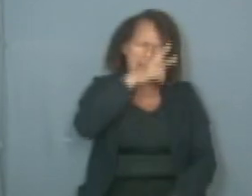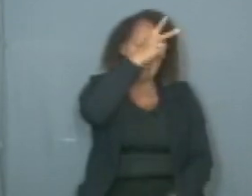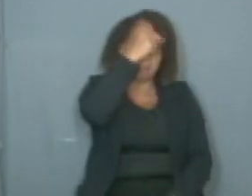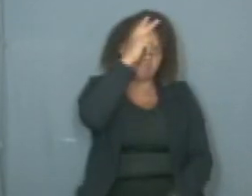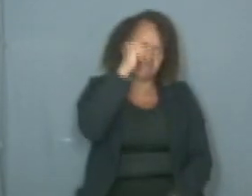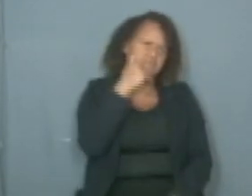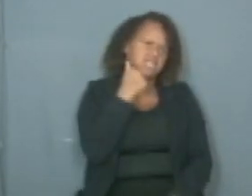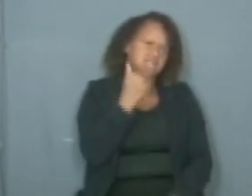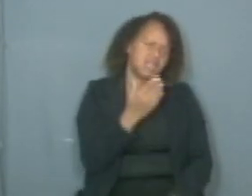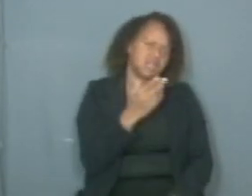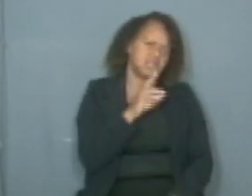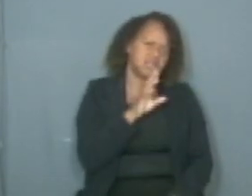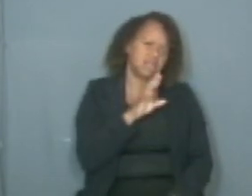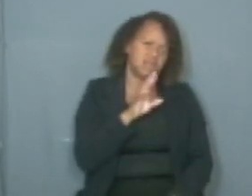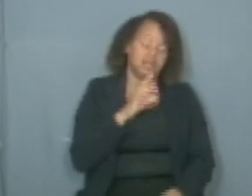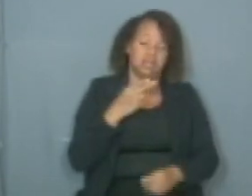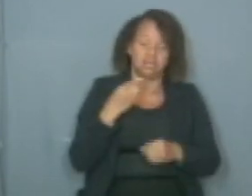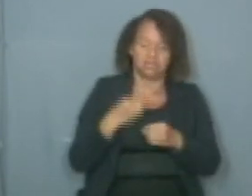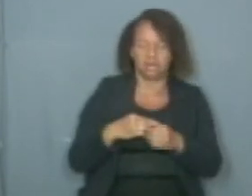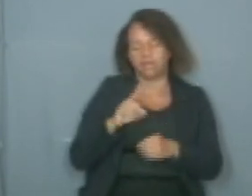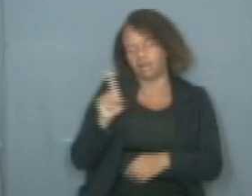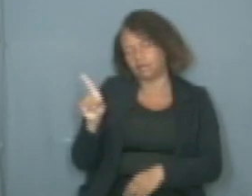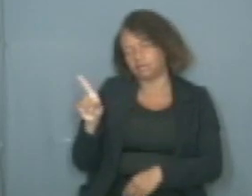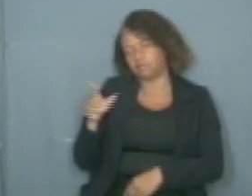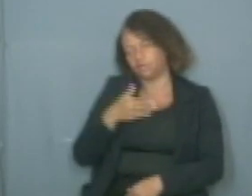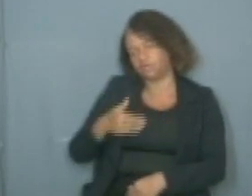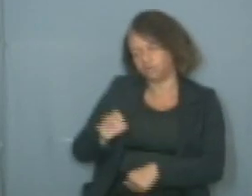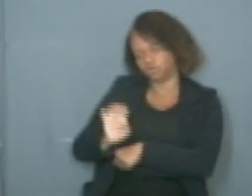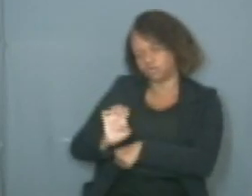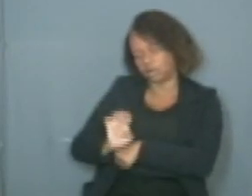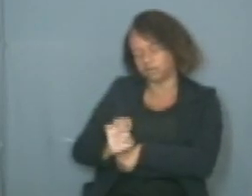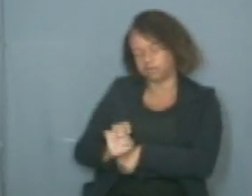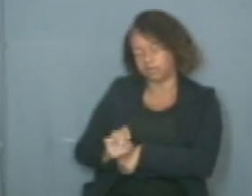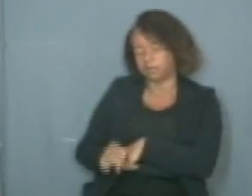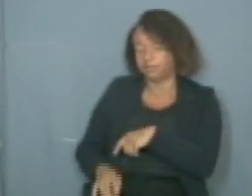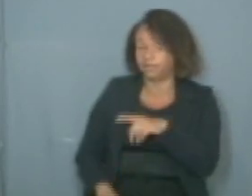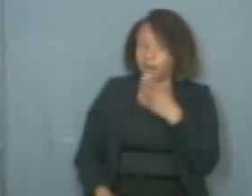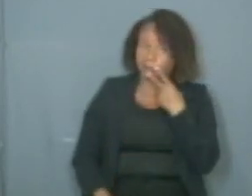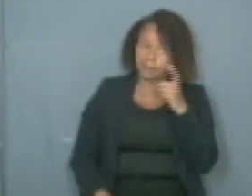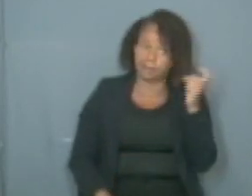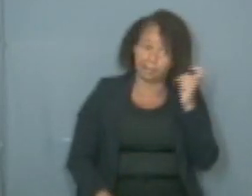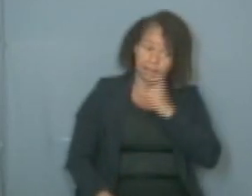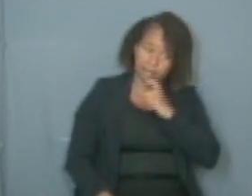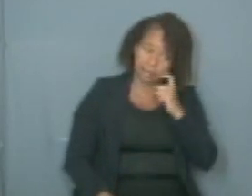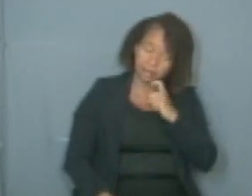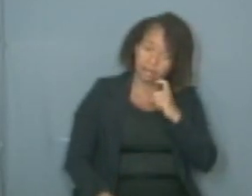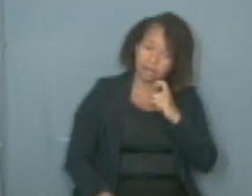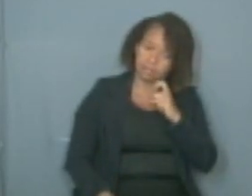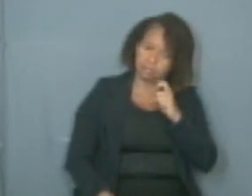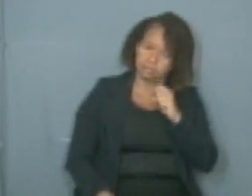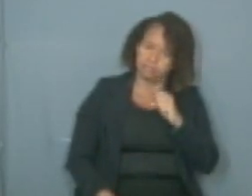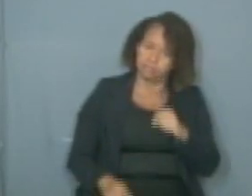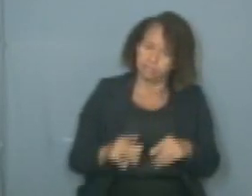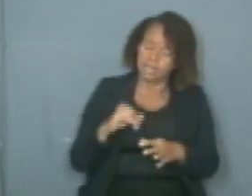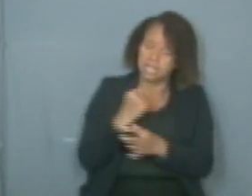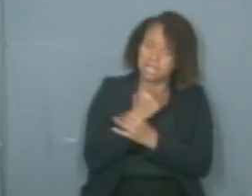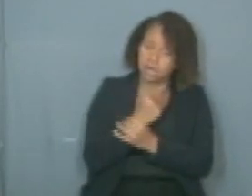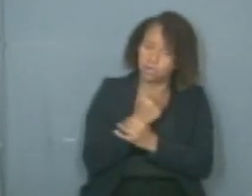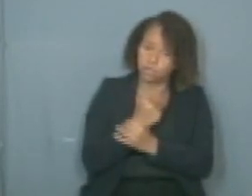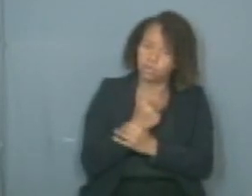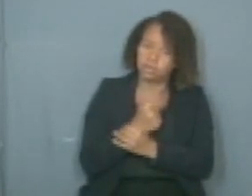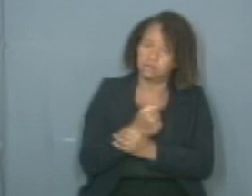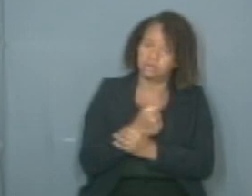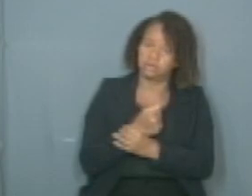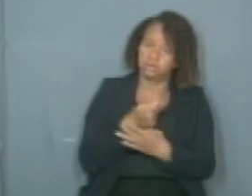diz que segurança é com o governo do Estado. Primeiro que é mentira, a Constituição é clara, a segurança é